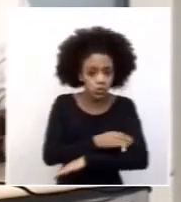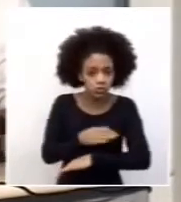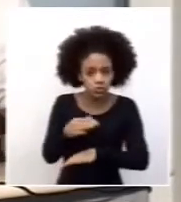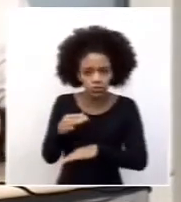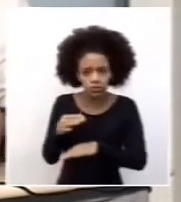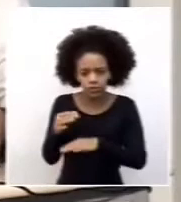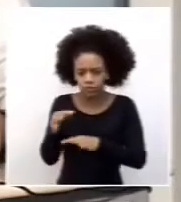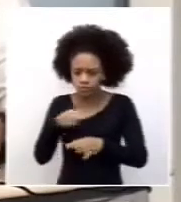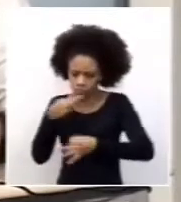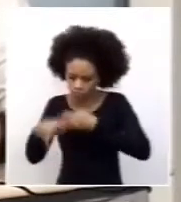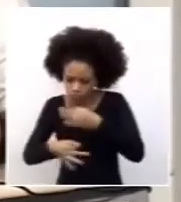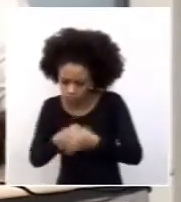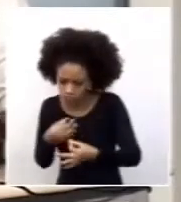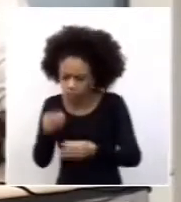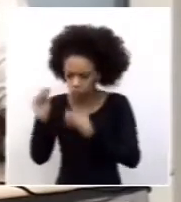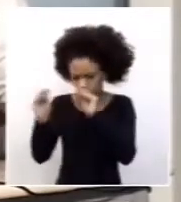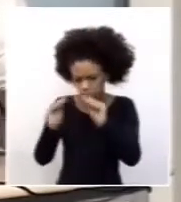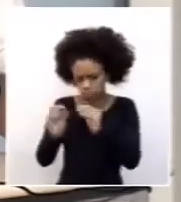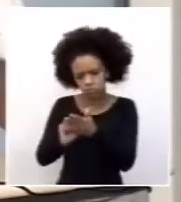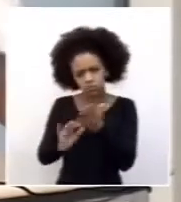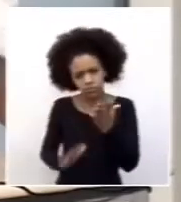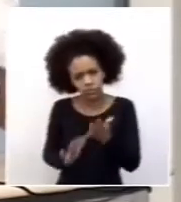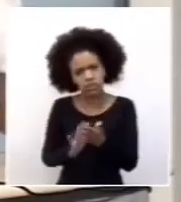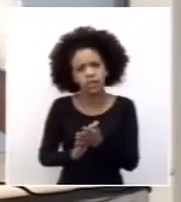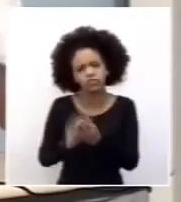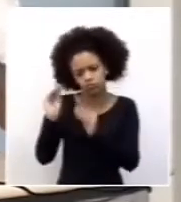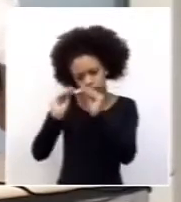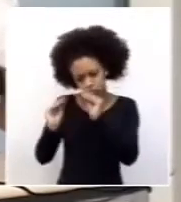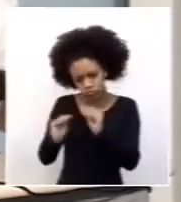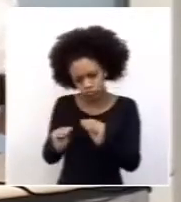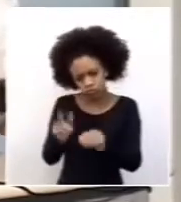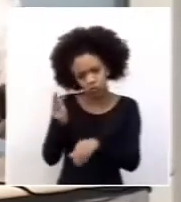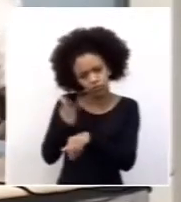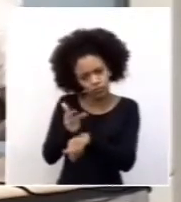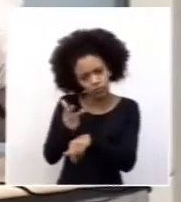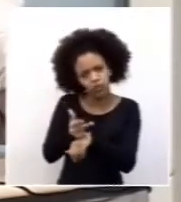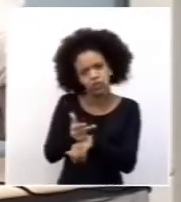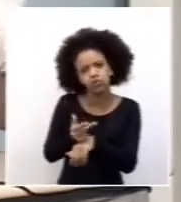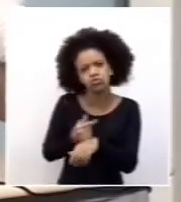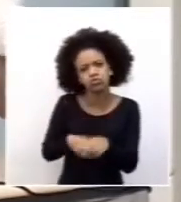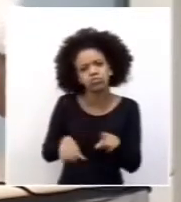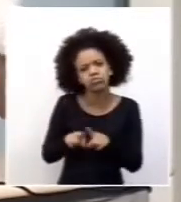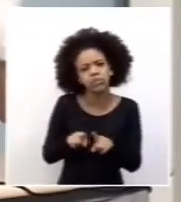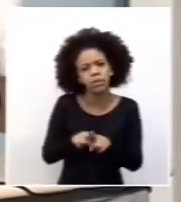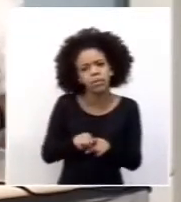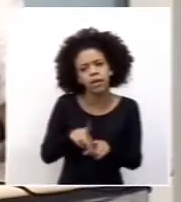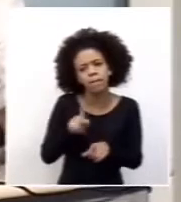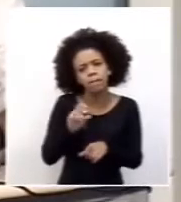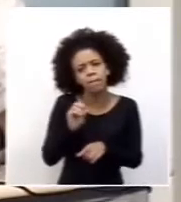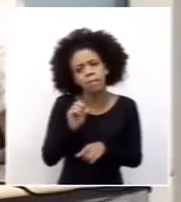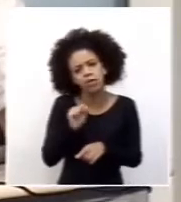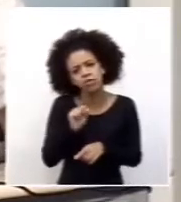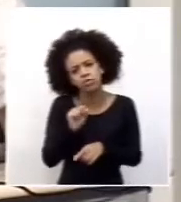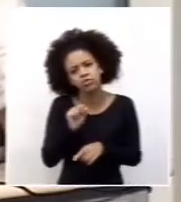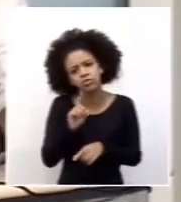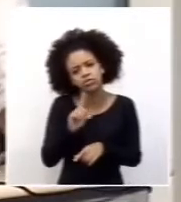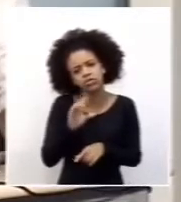suas opiniões, suas atividades, isso em forma de vídeos, podcasts,